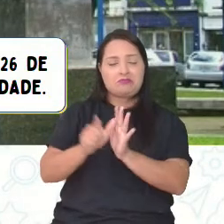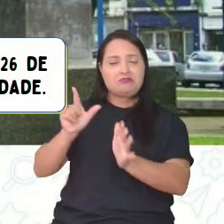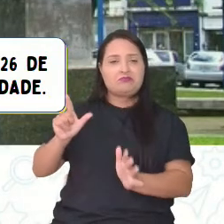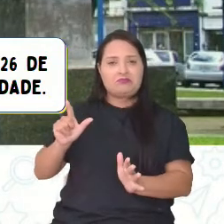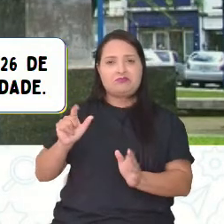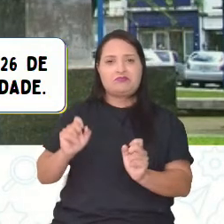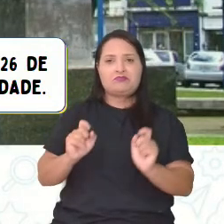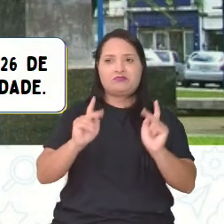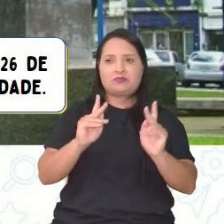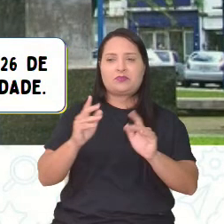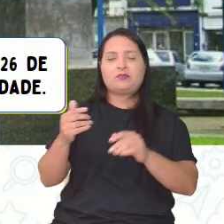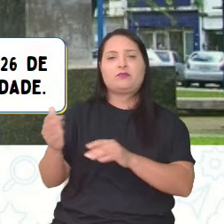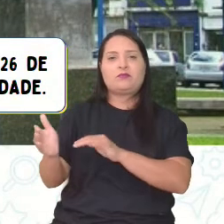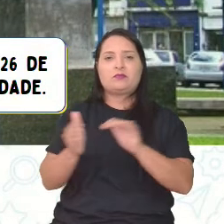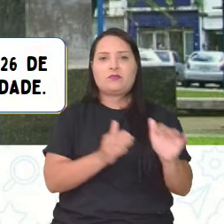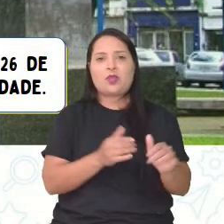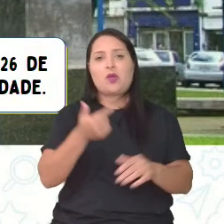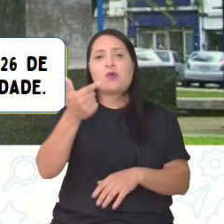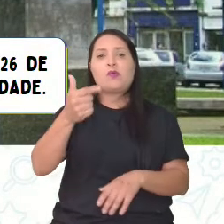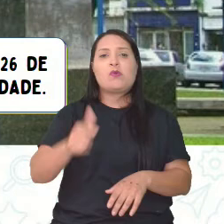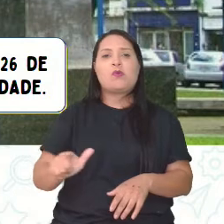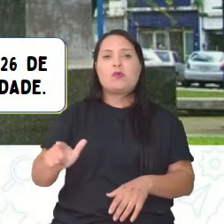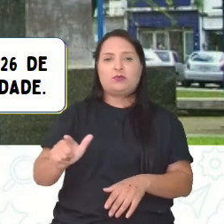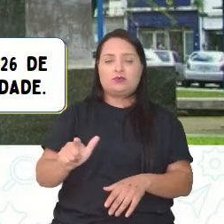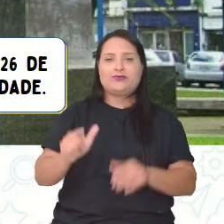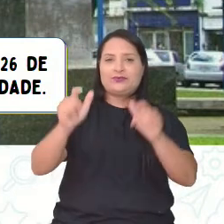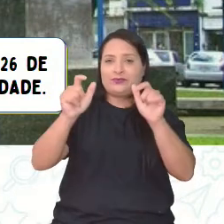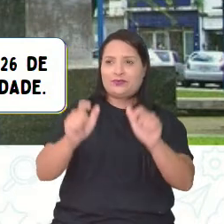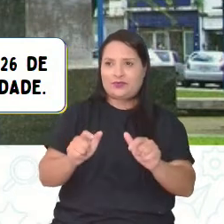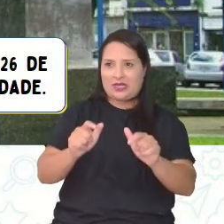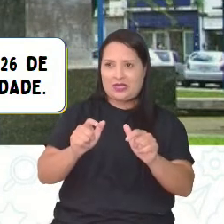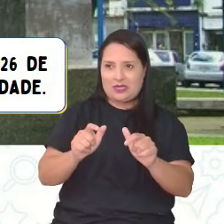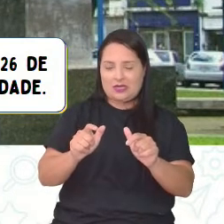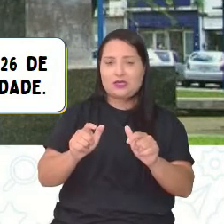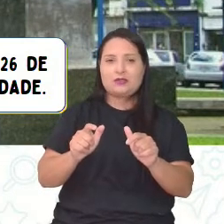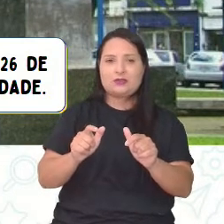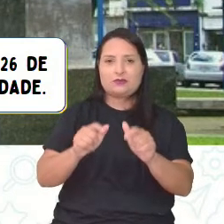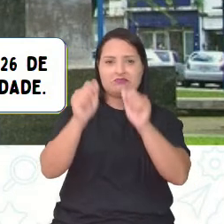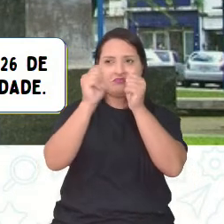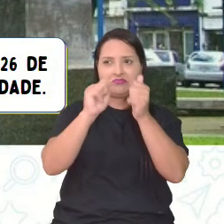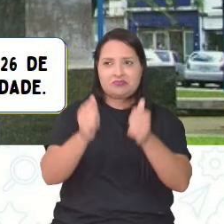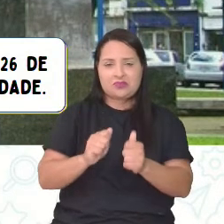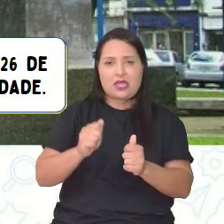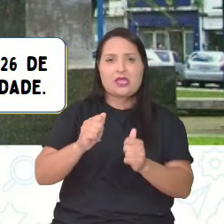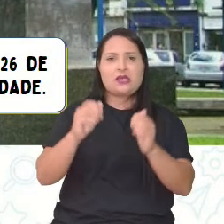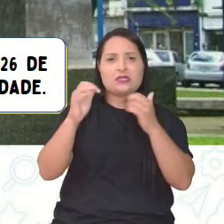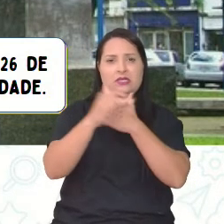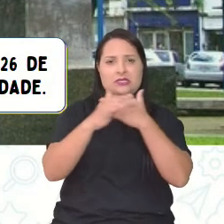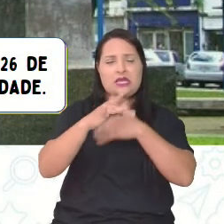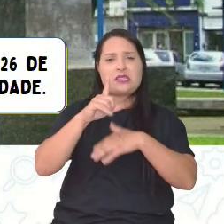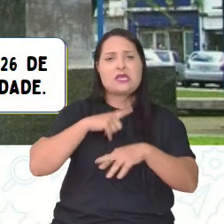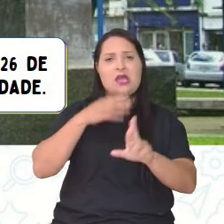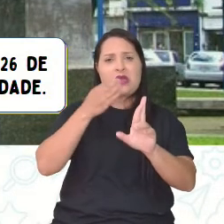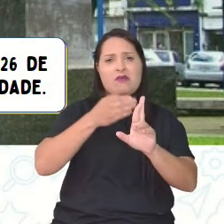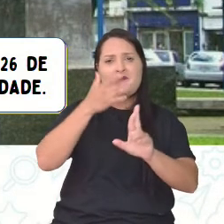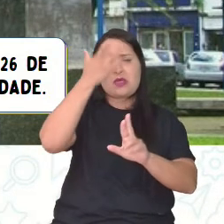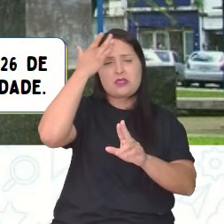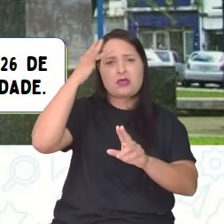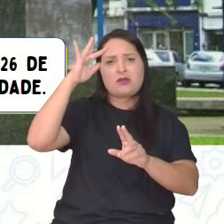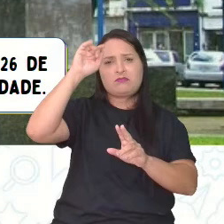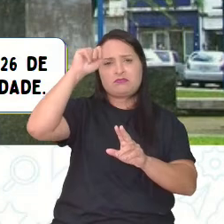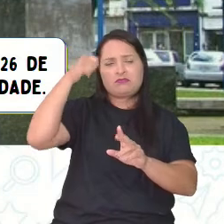aí, outro monumento da nossa cidade que traz referência dos povos negros, certo?